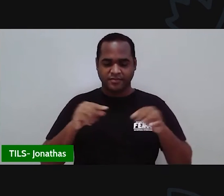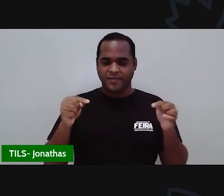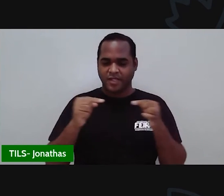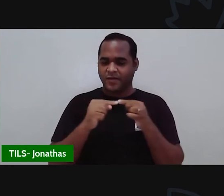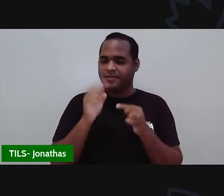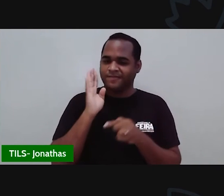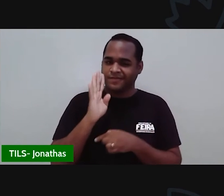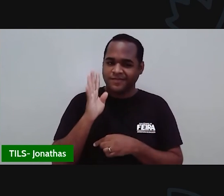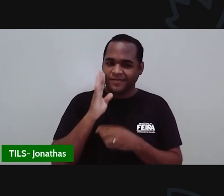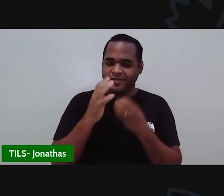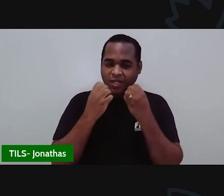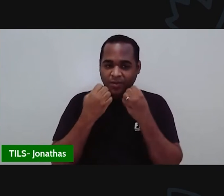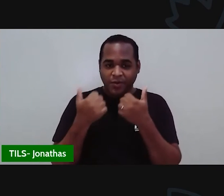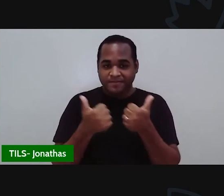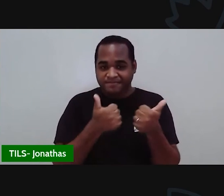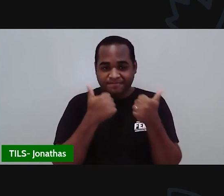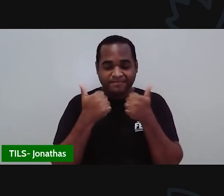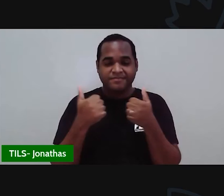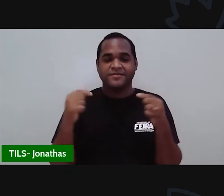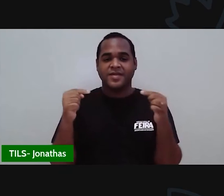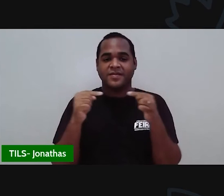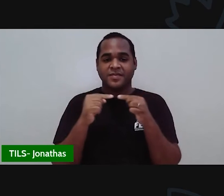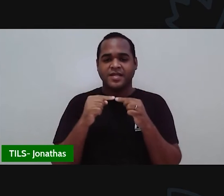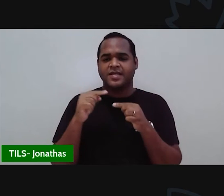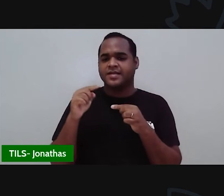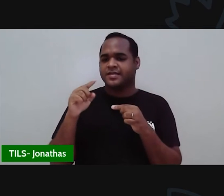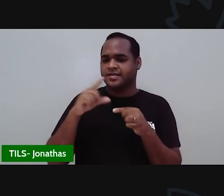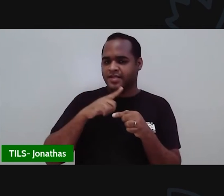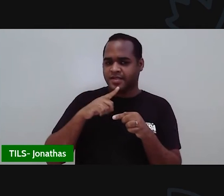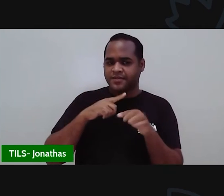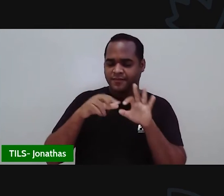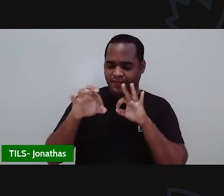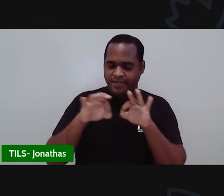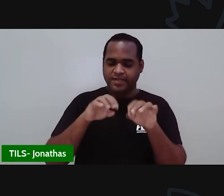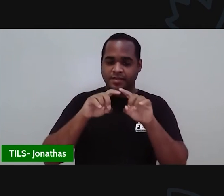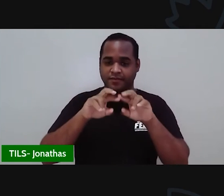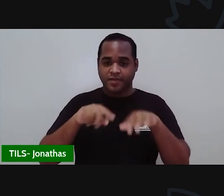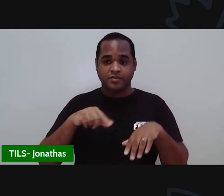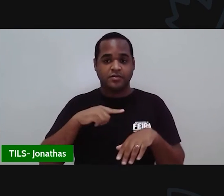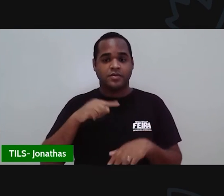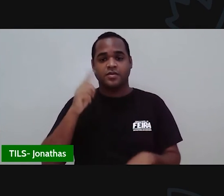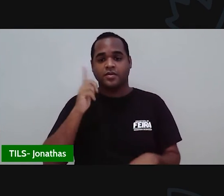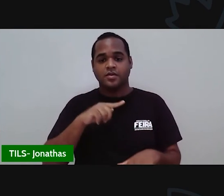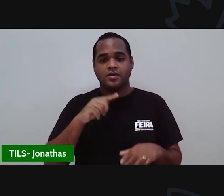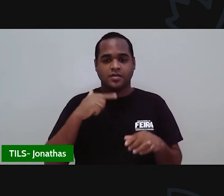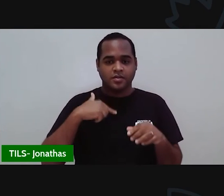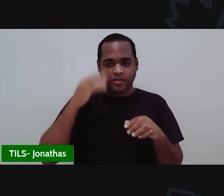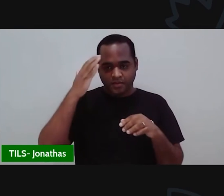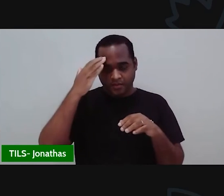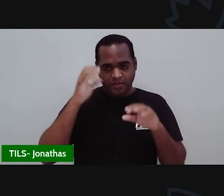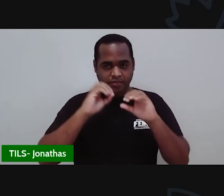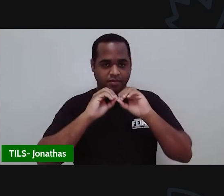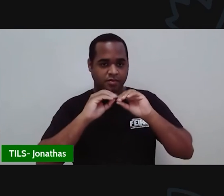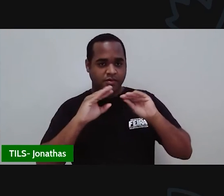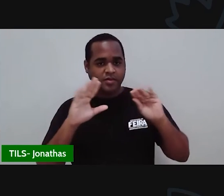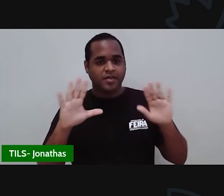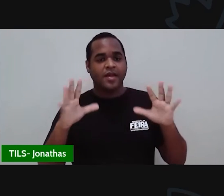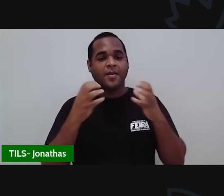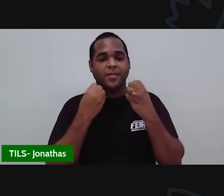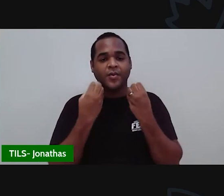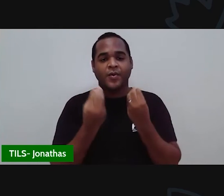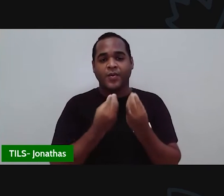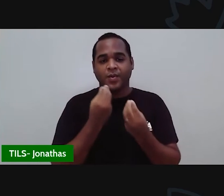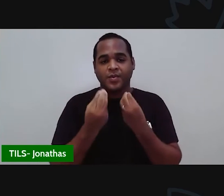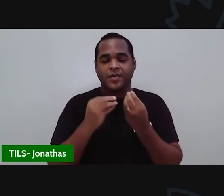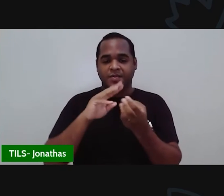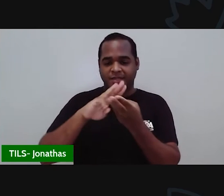coisa mais prática, né? Mais de fazer mesmo, para entender como funciona mesmo a matemática